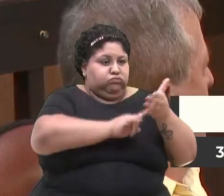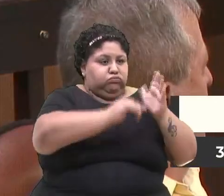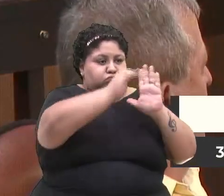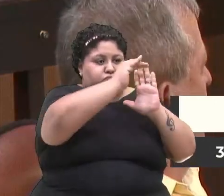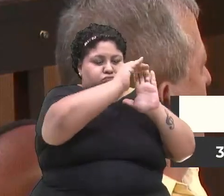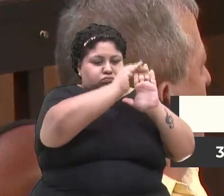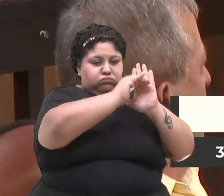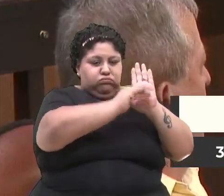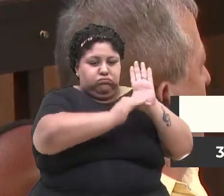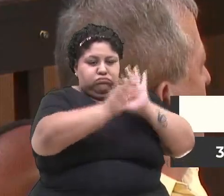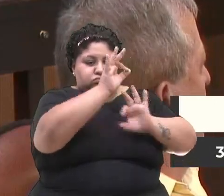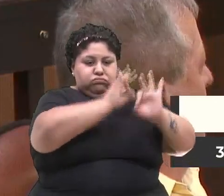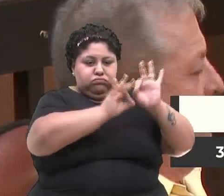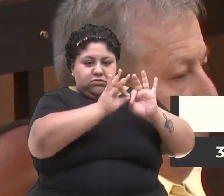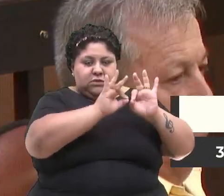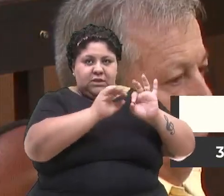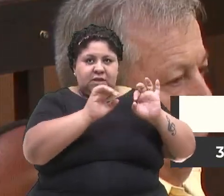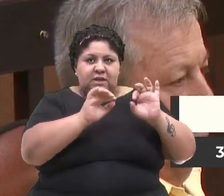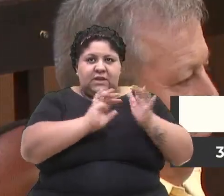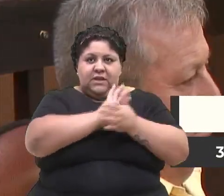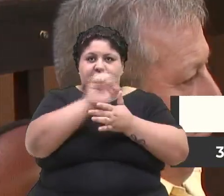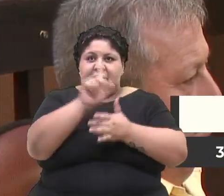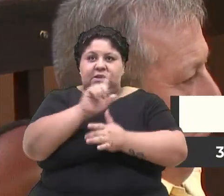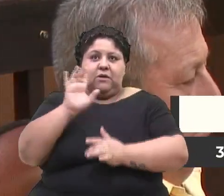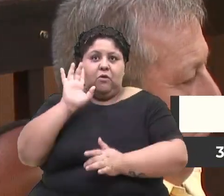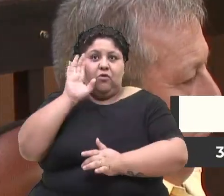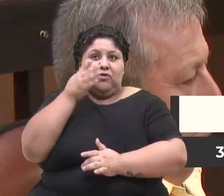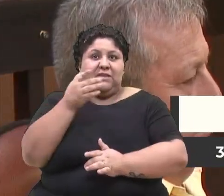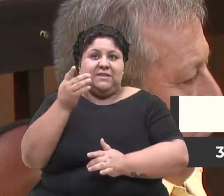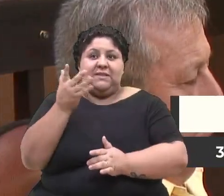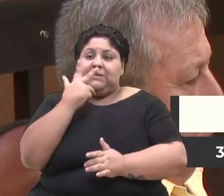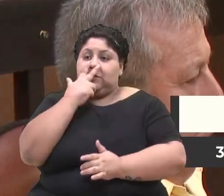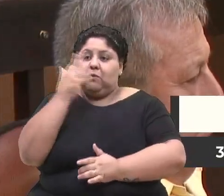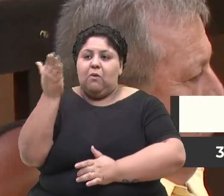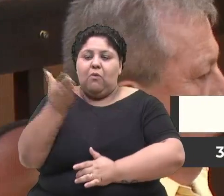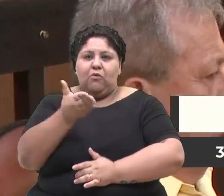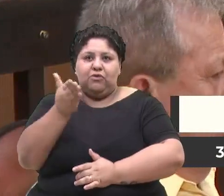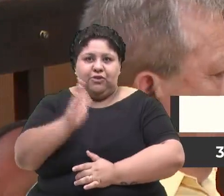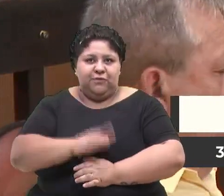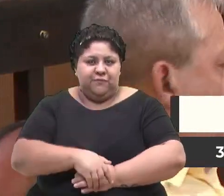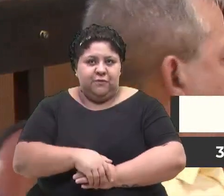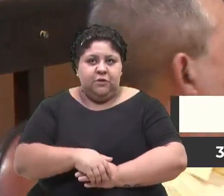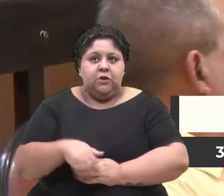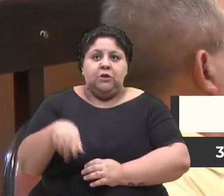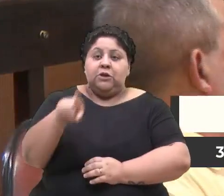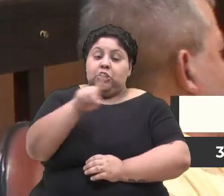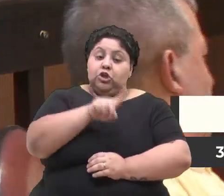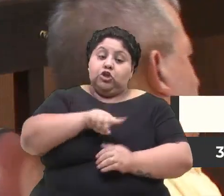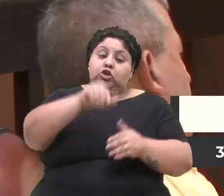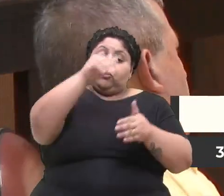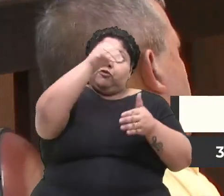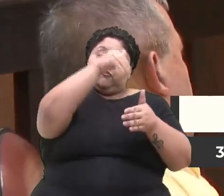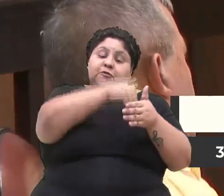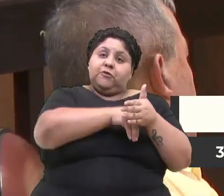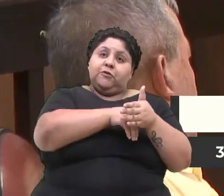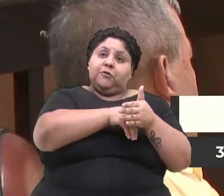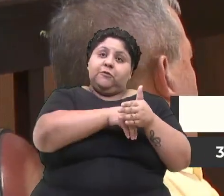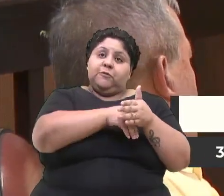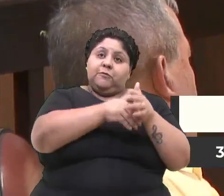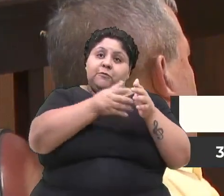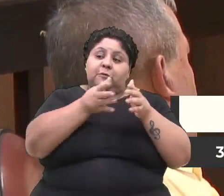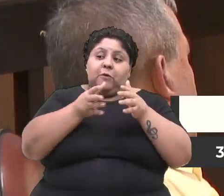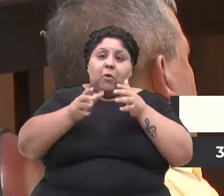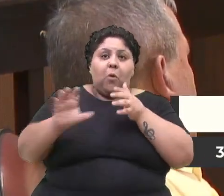governo, para que não acontecesse o que está acontecendo no dia de hoje. Nós vamos votar aqui contra,